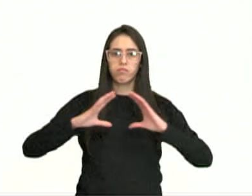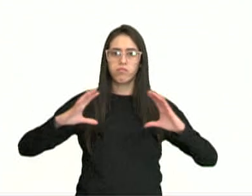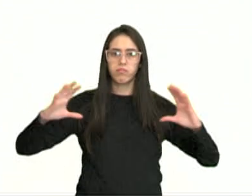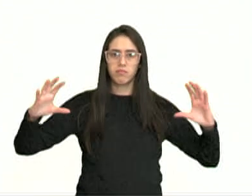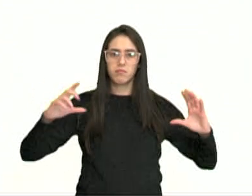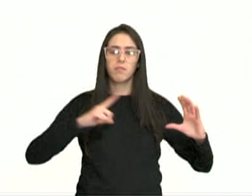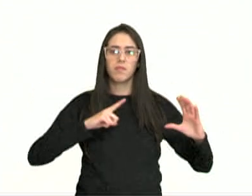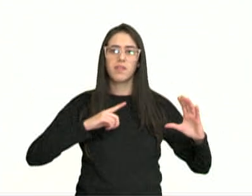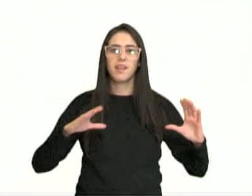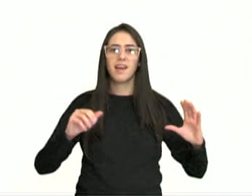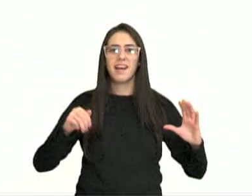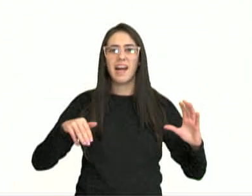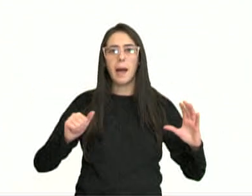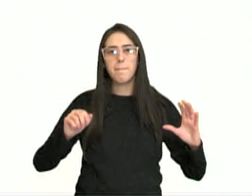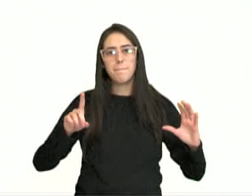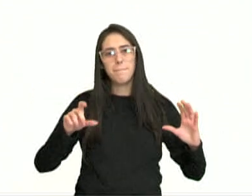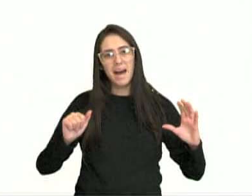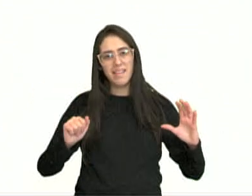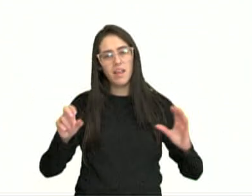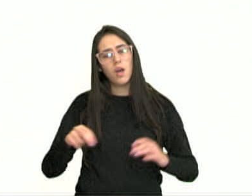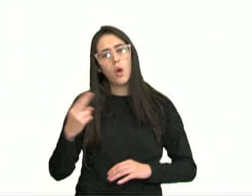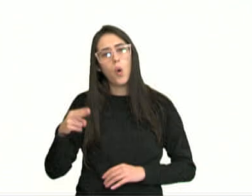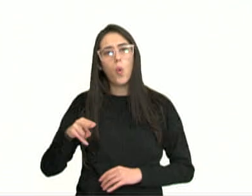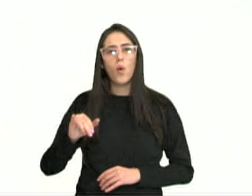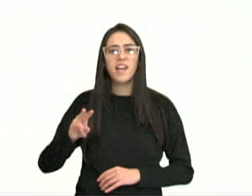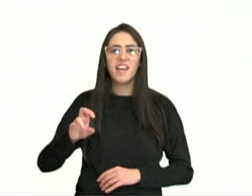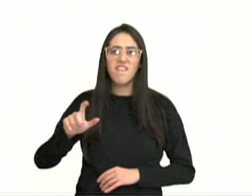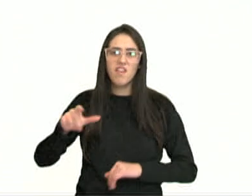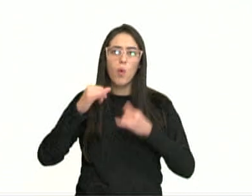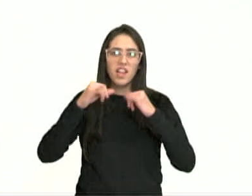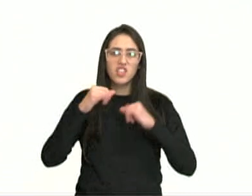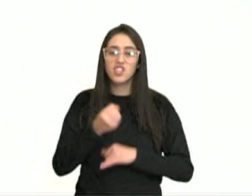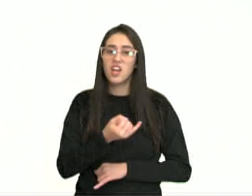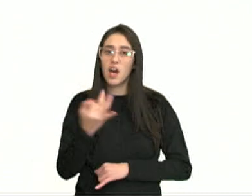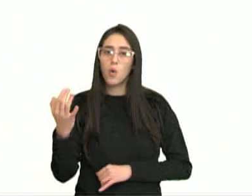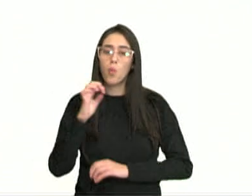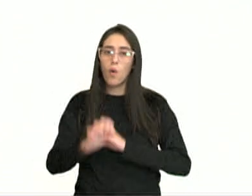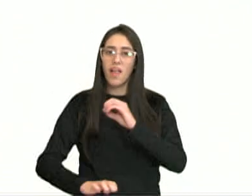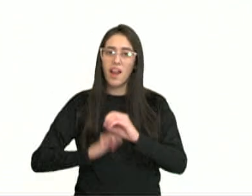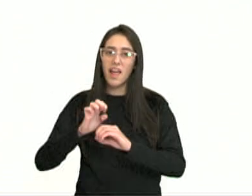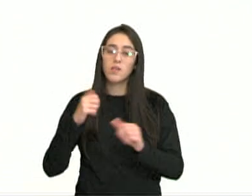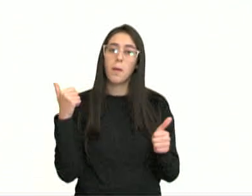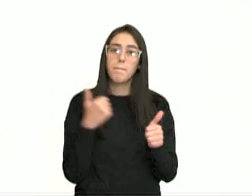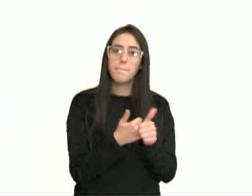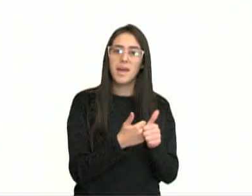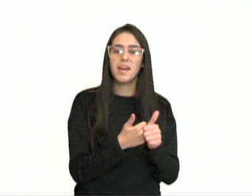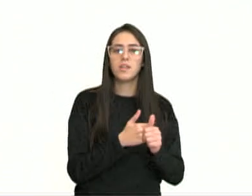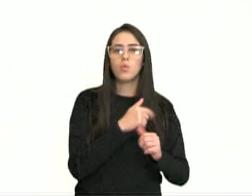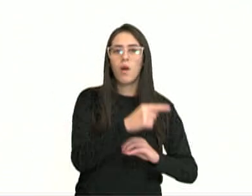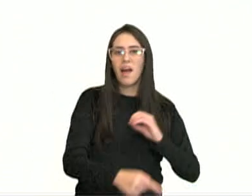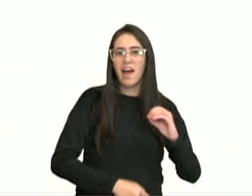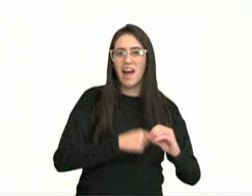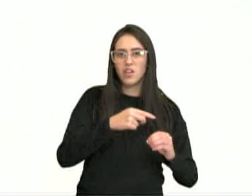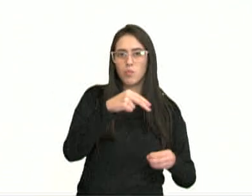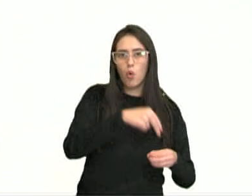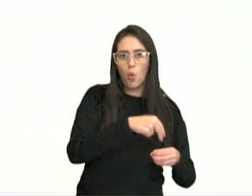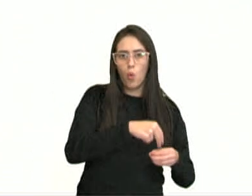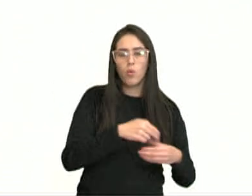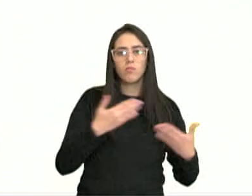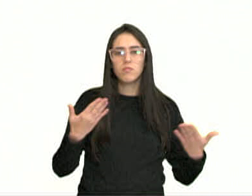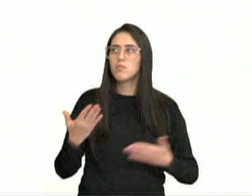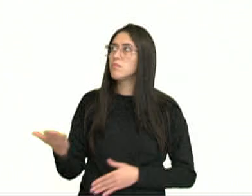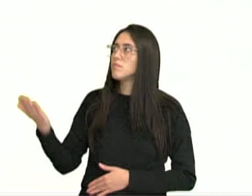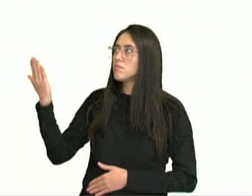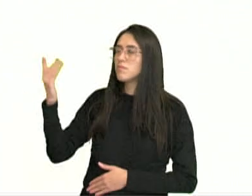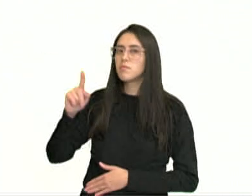camadas ou níveis de energia e alguns elétrons mais próximos e outros mais distantes do núcleo do átomo. Então, veio lá do modelo